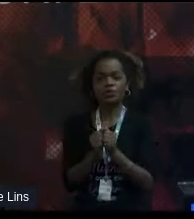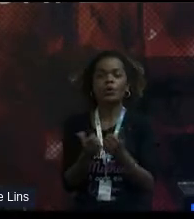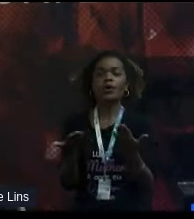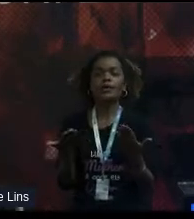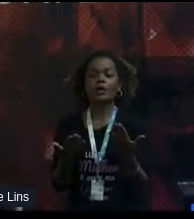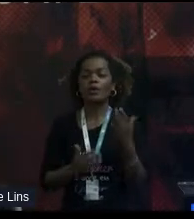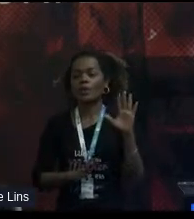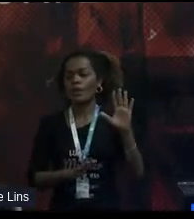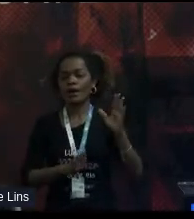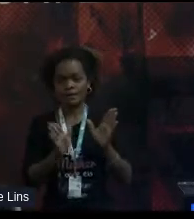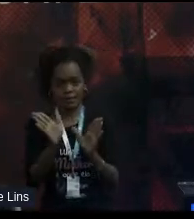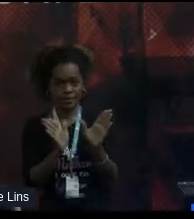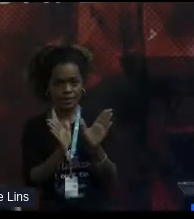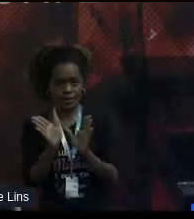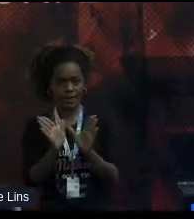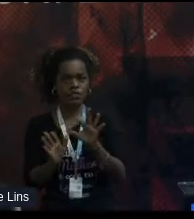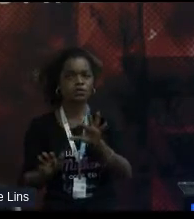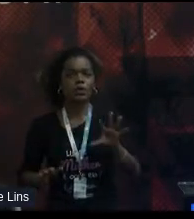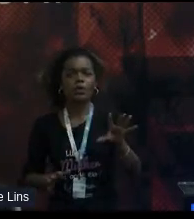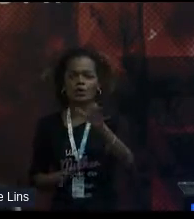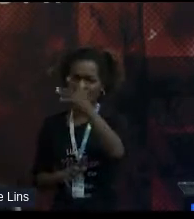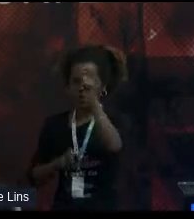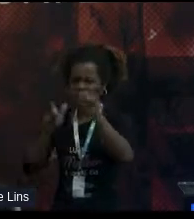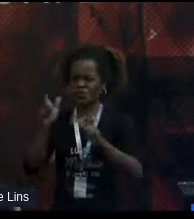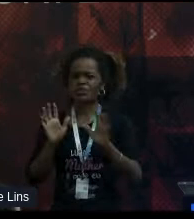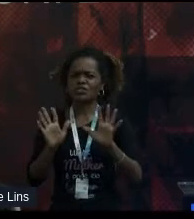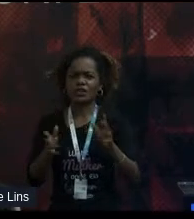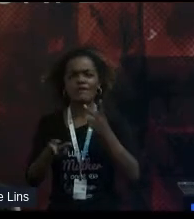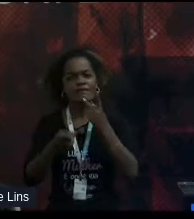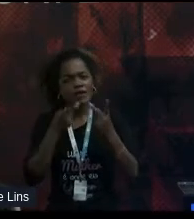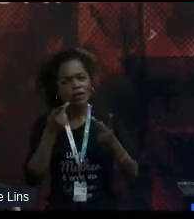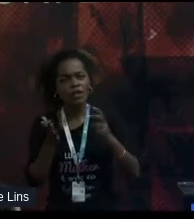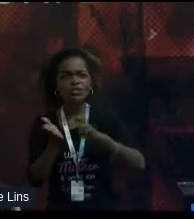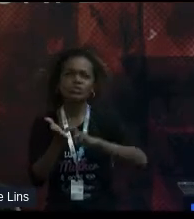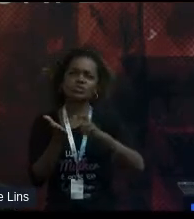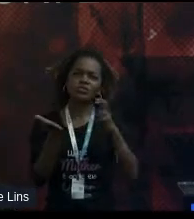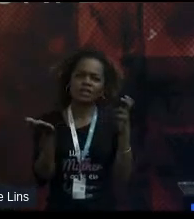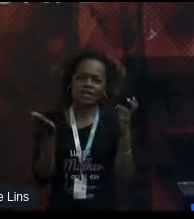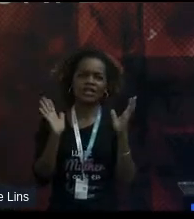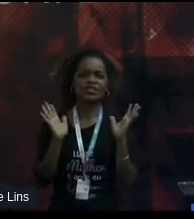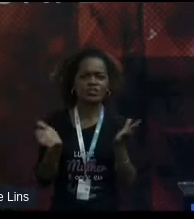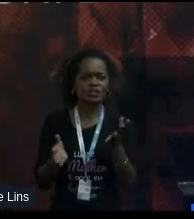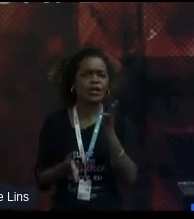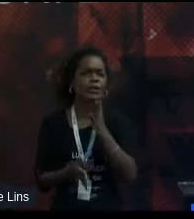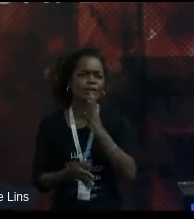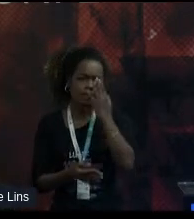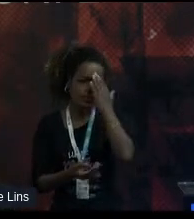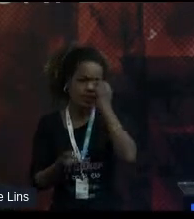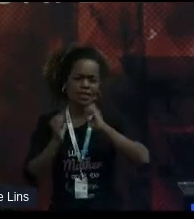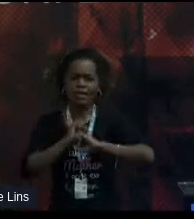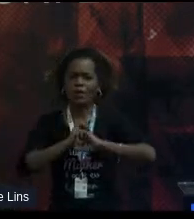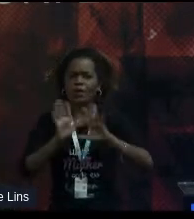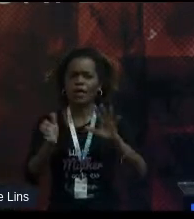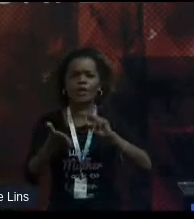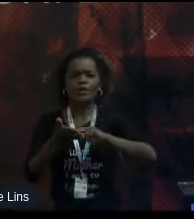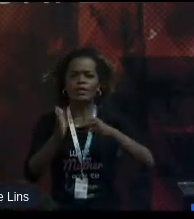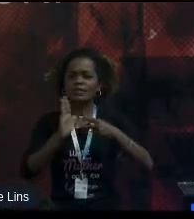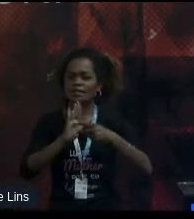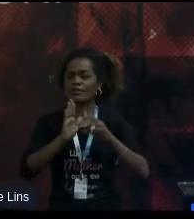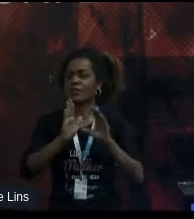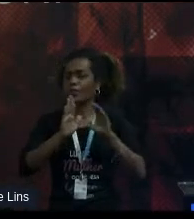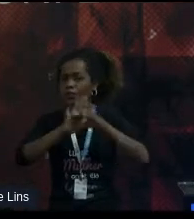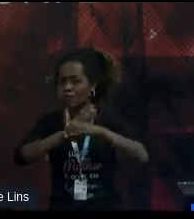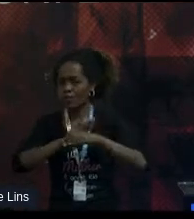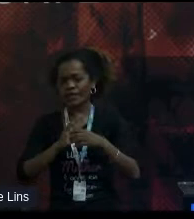de todo mundo aqui já ter falado, né? Acho que desde manhã o pessoal aqui já deve ter entendido o que é esse conceito de acessibilidade, mas a gente sempre gosta